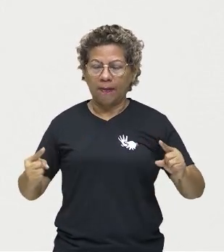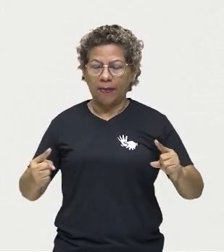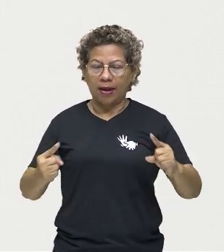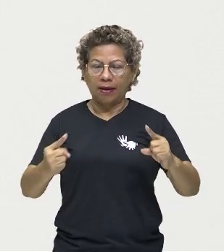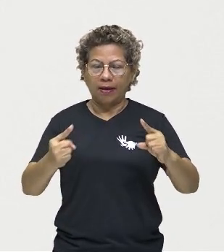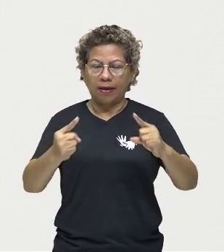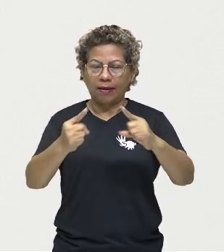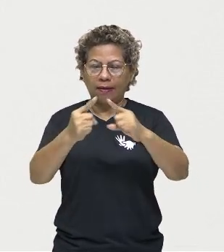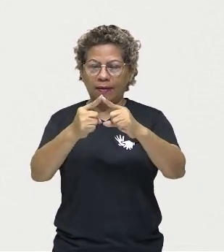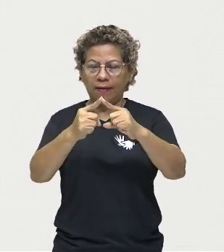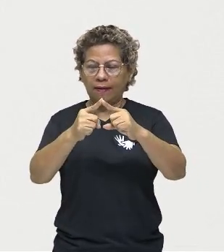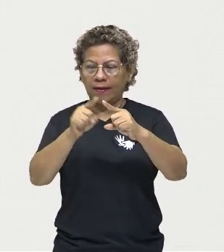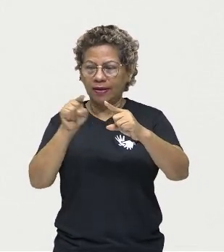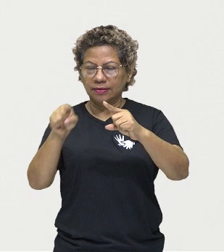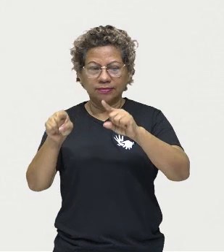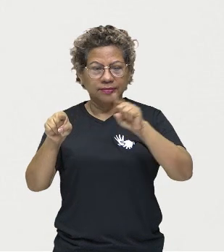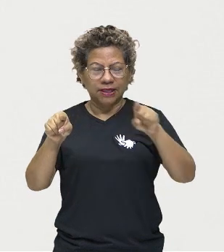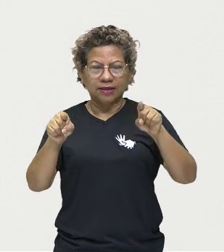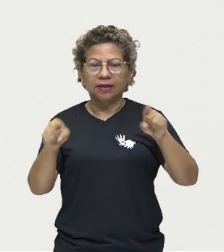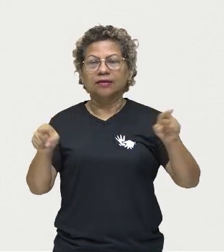seu vértice oposto.